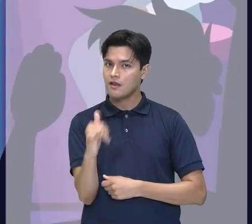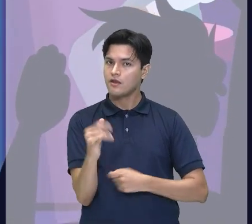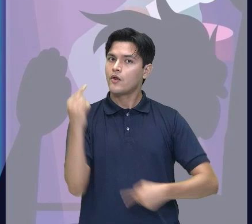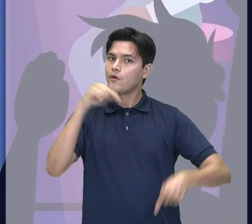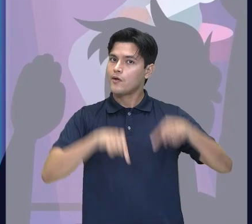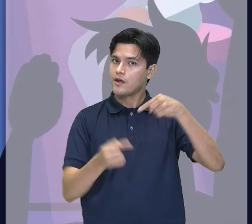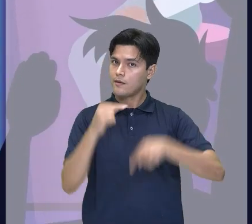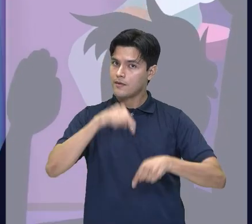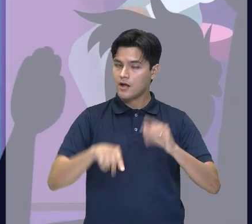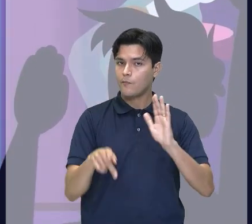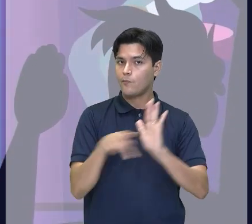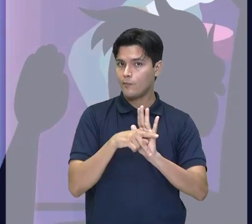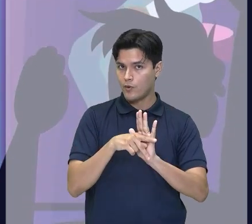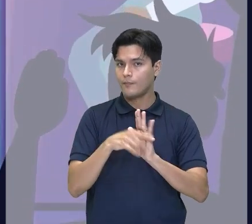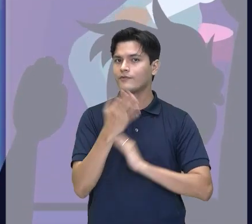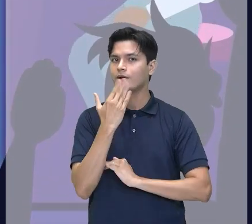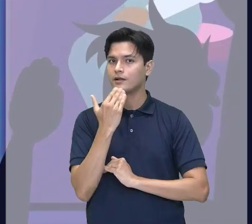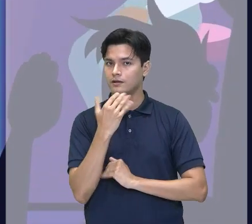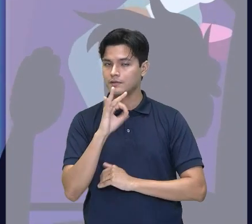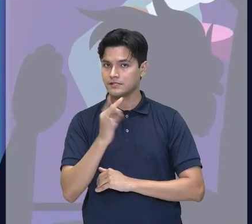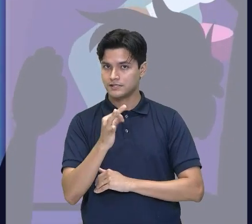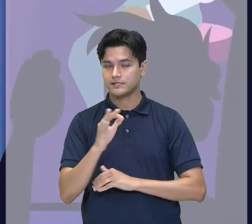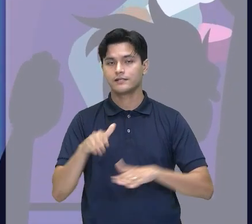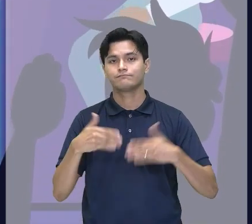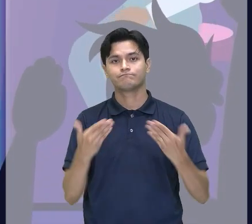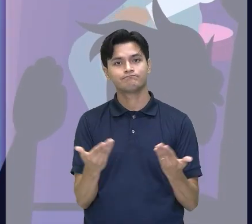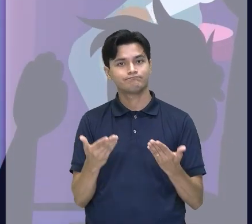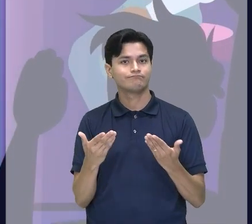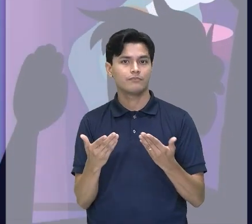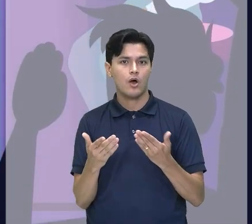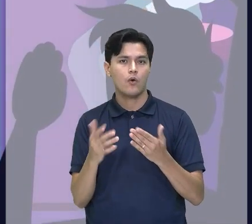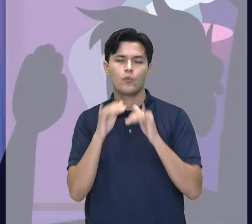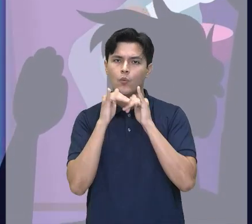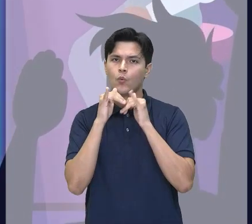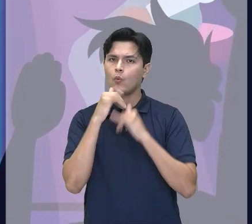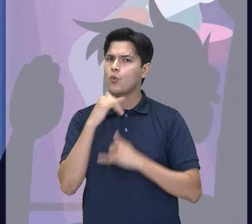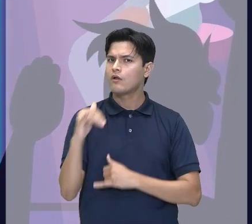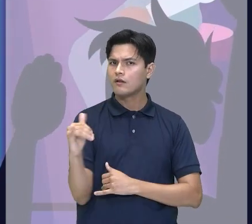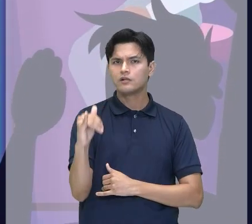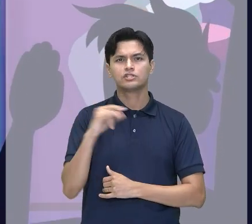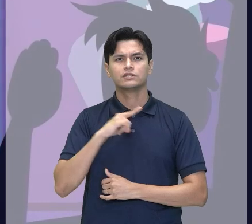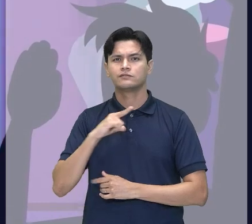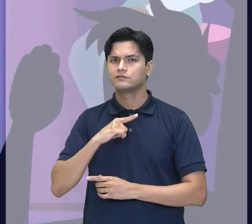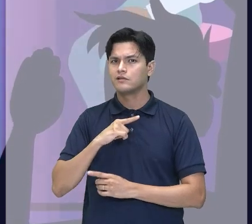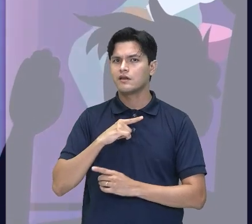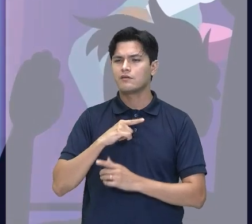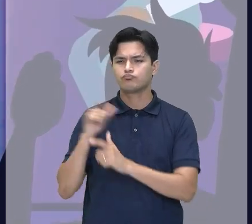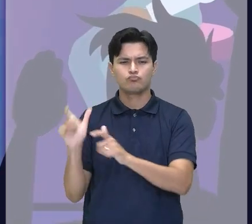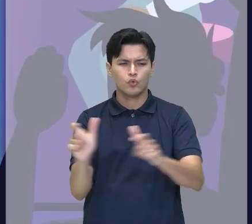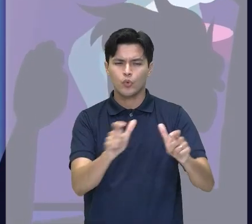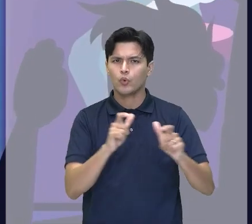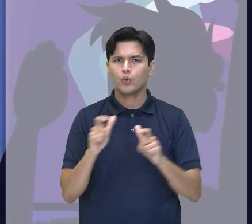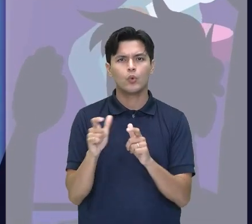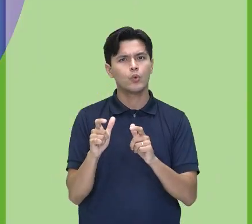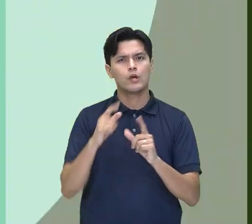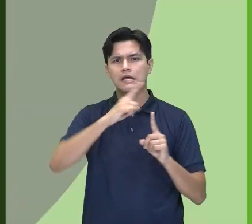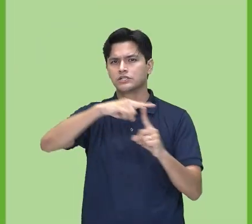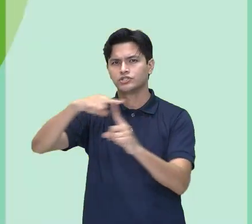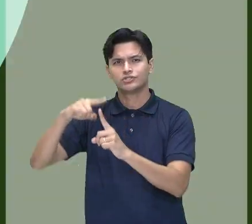alimentos. Dessa forma, a energia ela está em todos os lugares ao nosso redor de diferentes